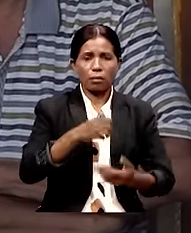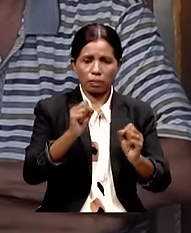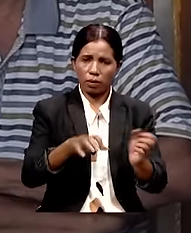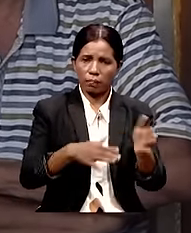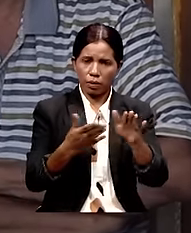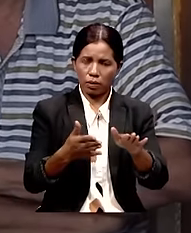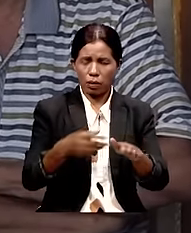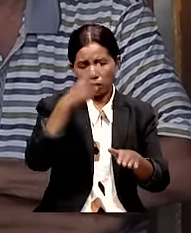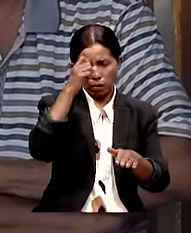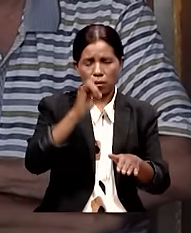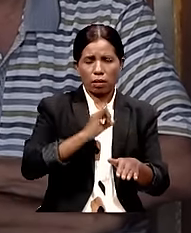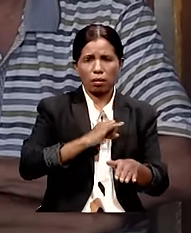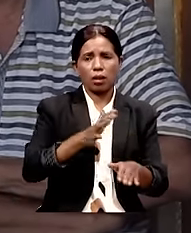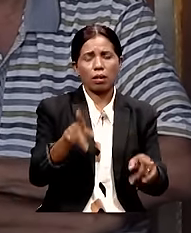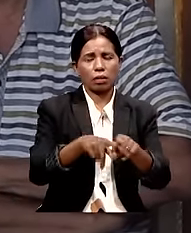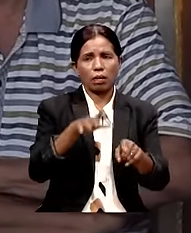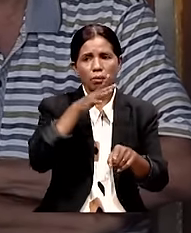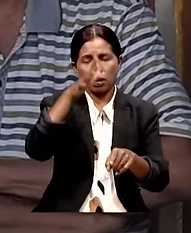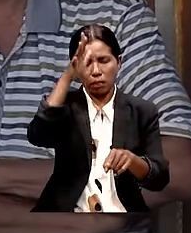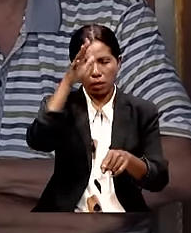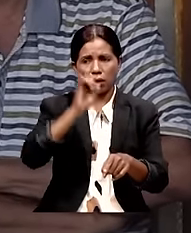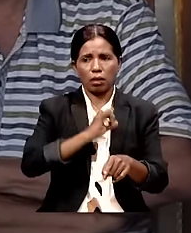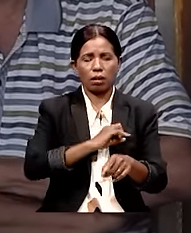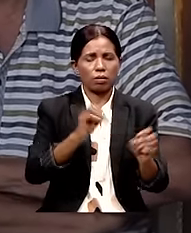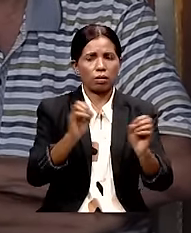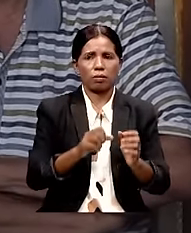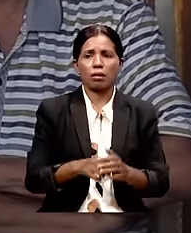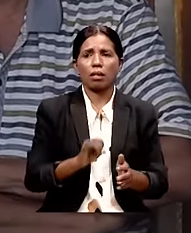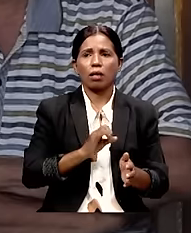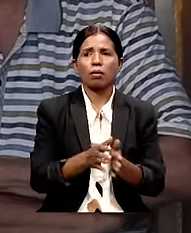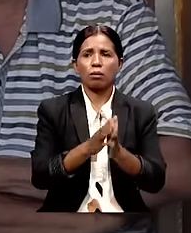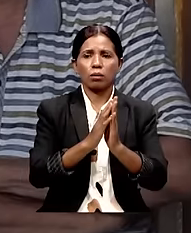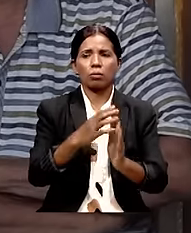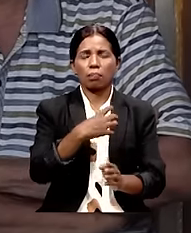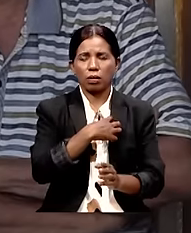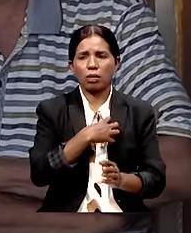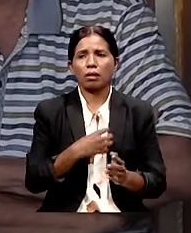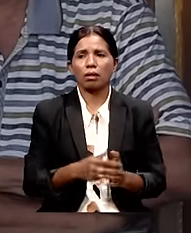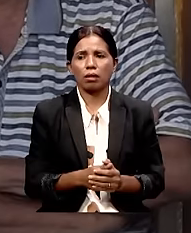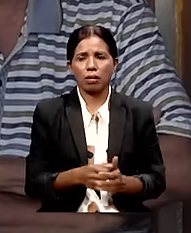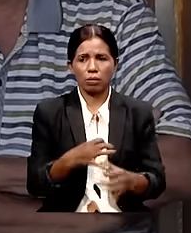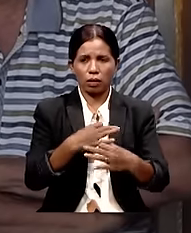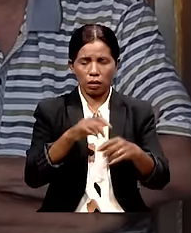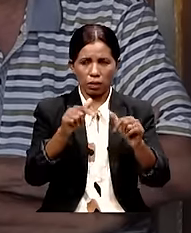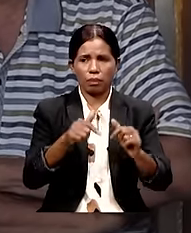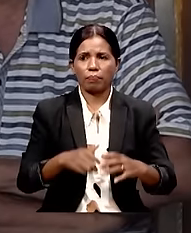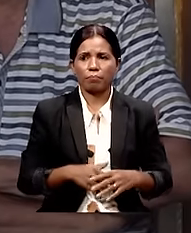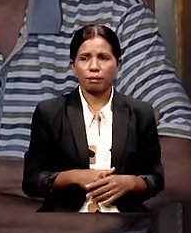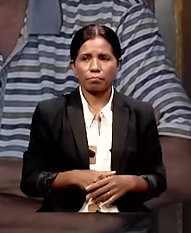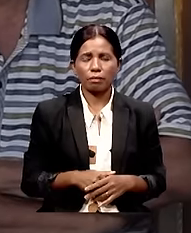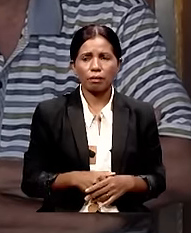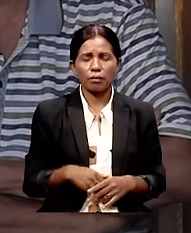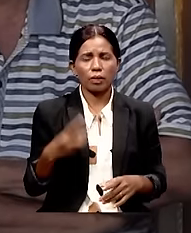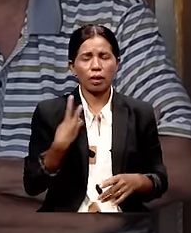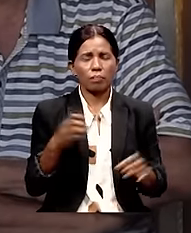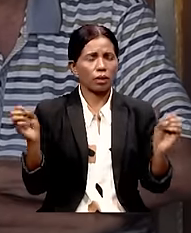mag hau nura ina amang hau lasimu. Ne a uzwa pentel atu hadiye dene ne be amisi la